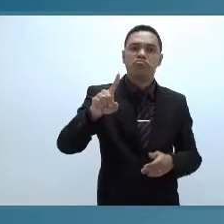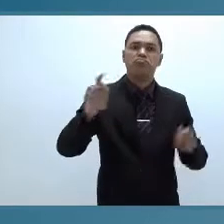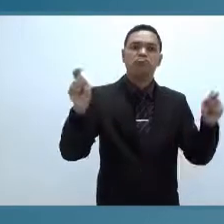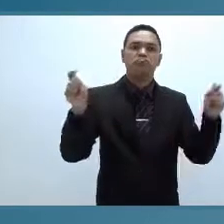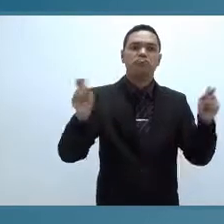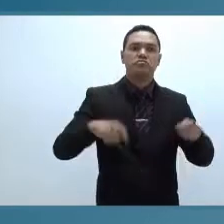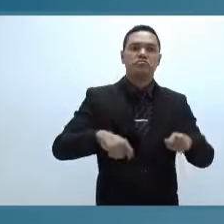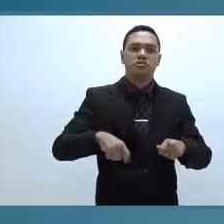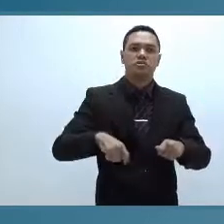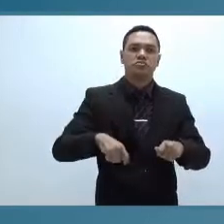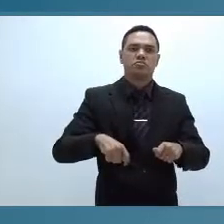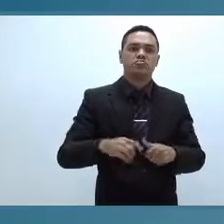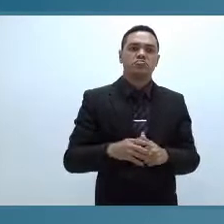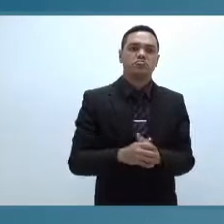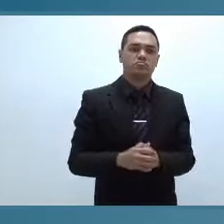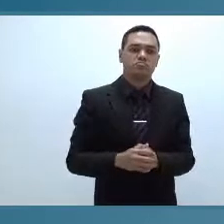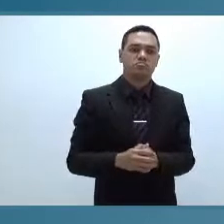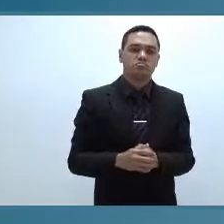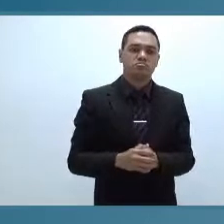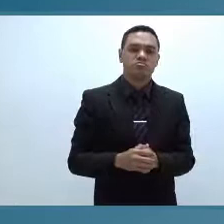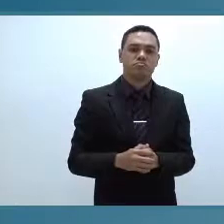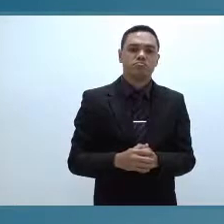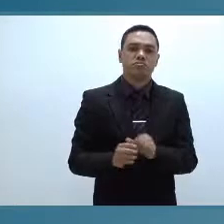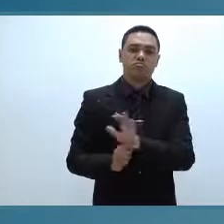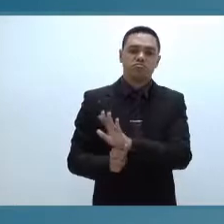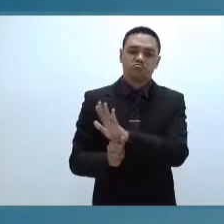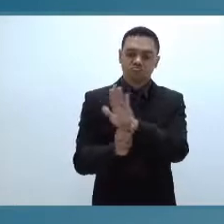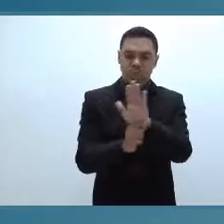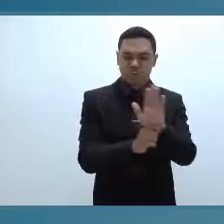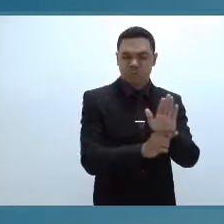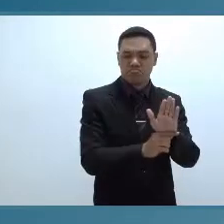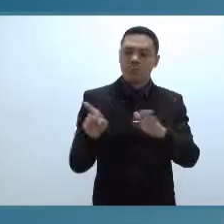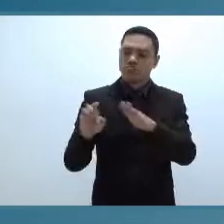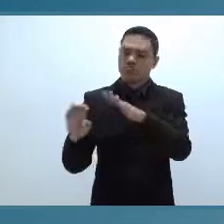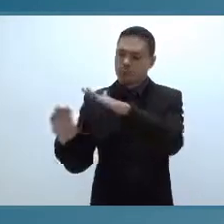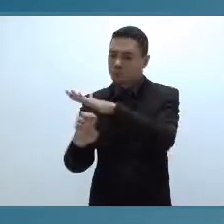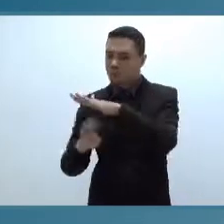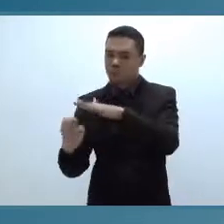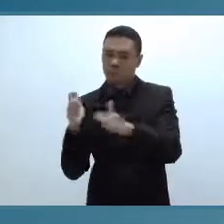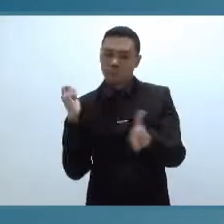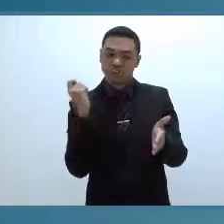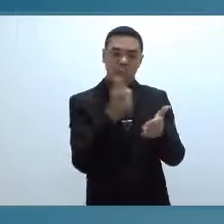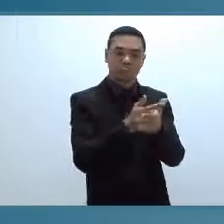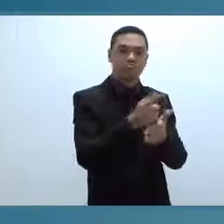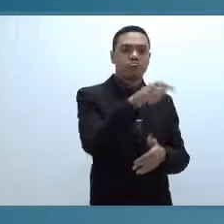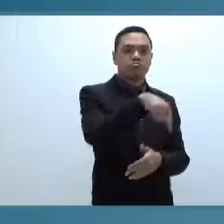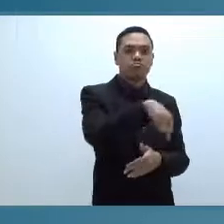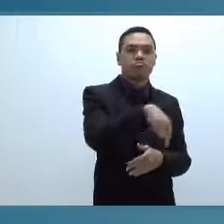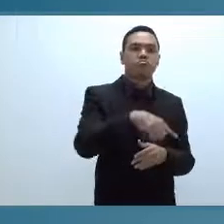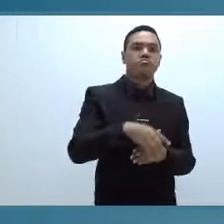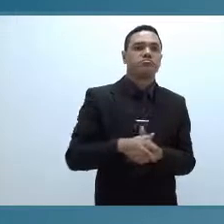pelo inadimplemento a cargo da empresa contratada.